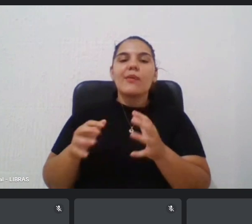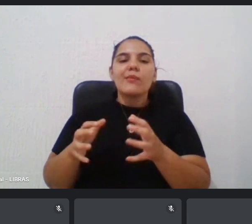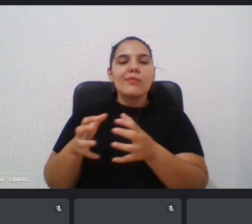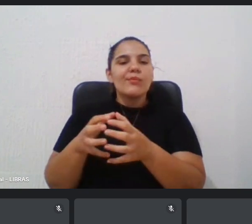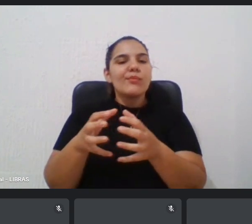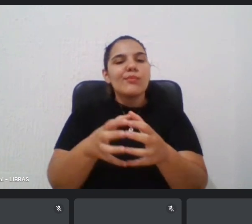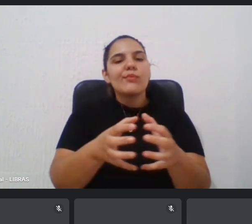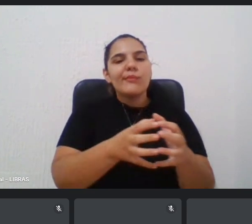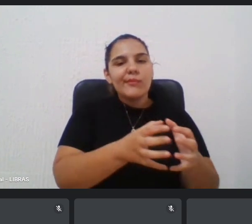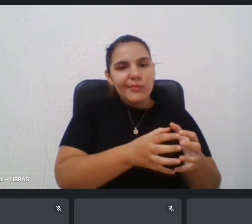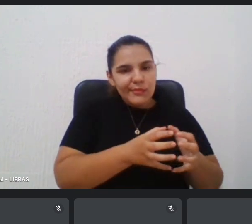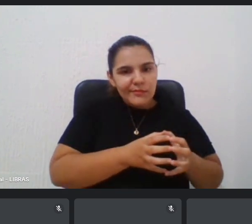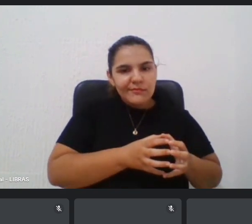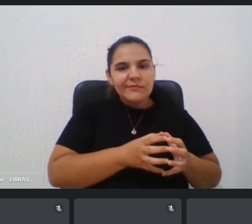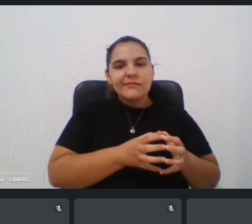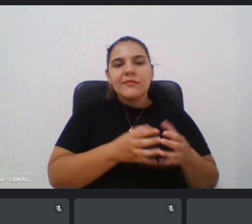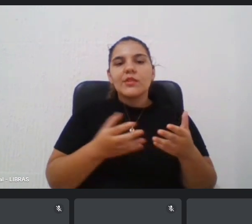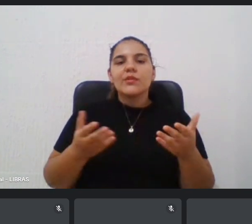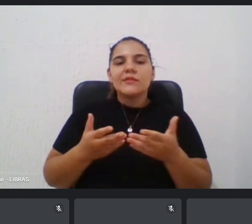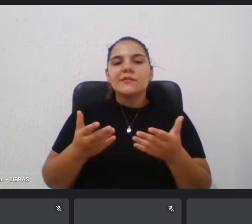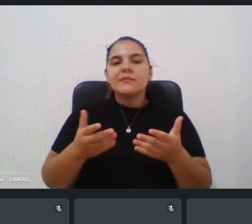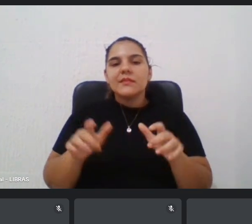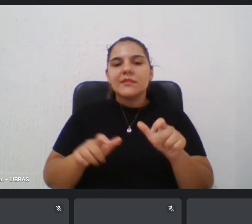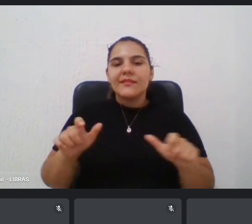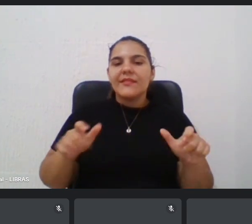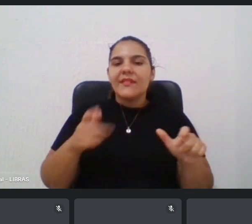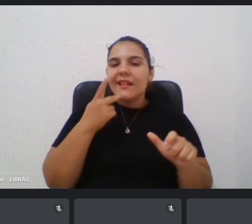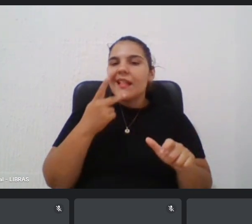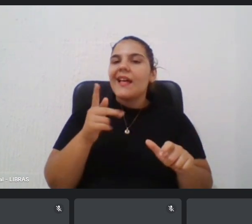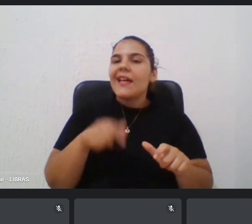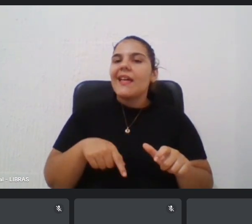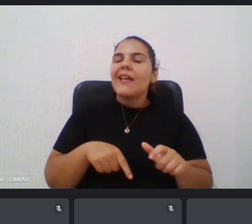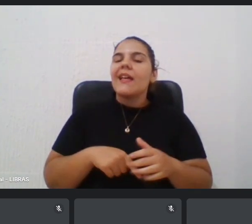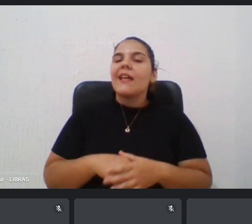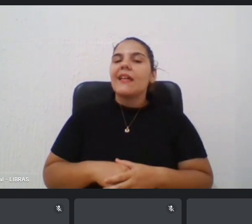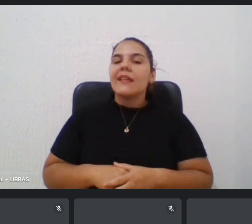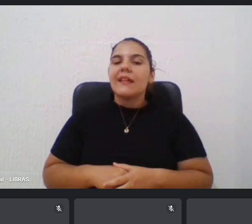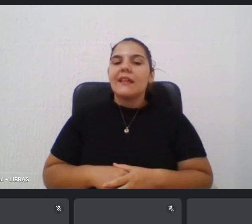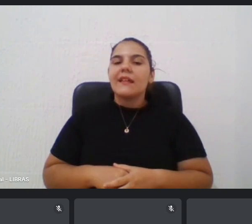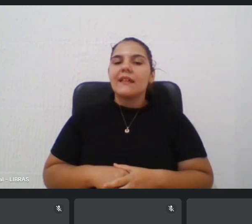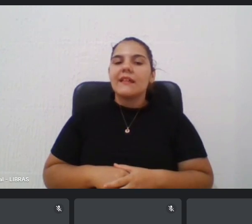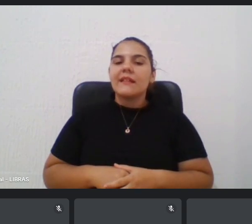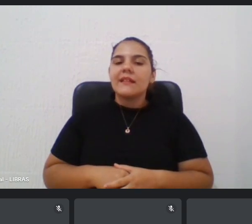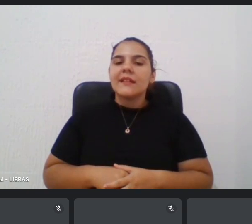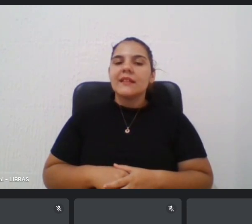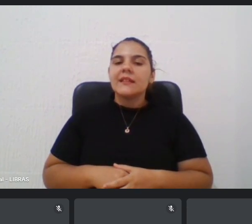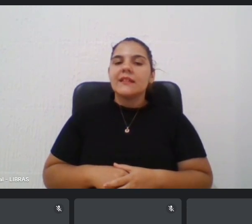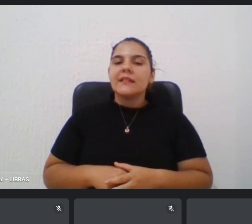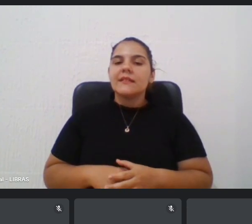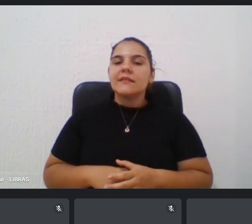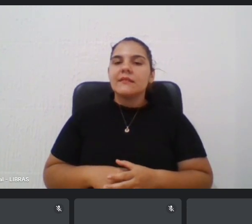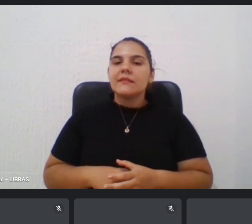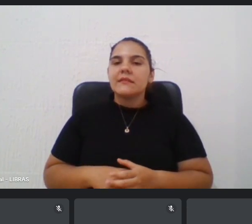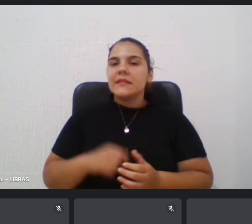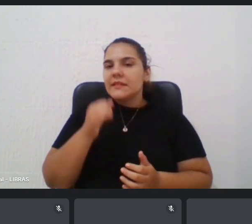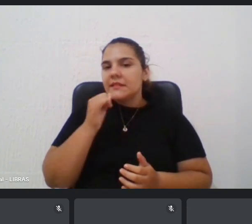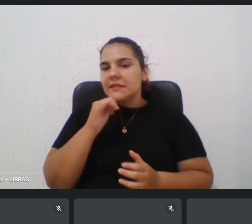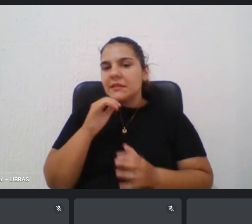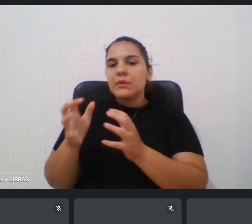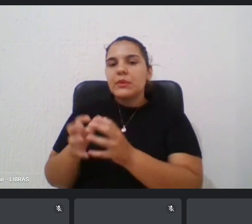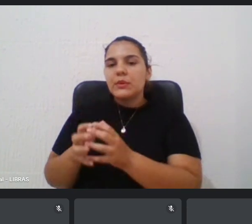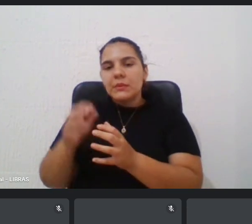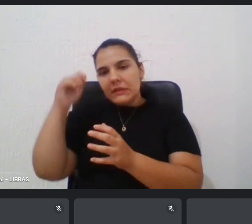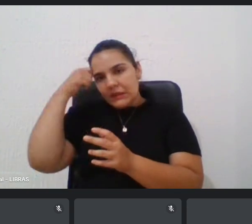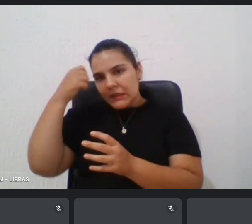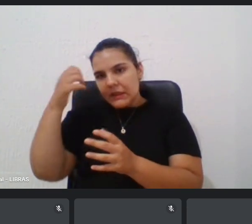que hoje algumas pessoas falam, segmentados, grupos negros, gays, moradores de